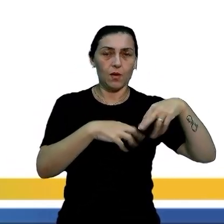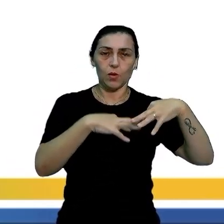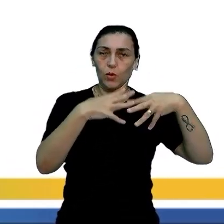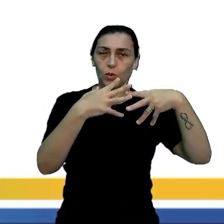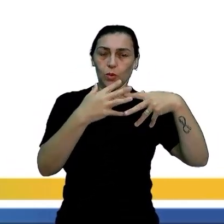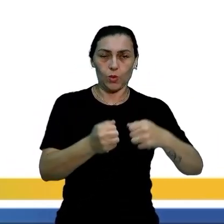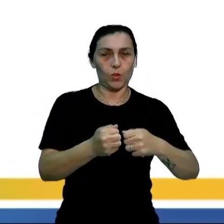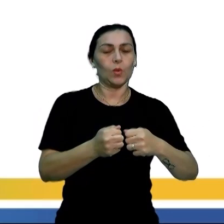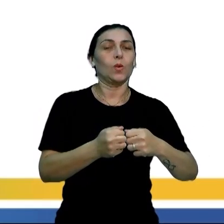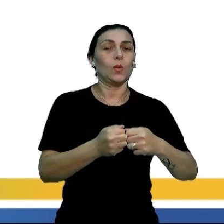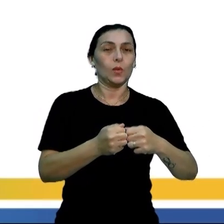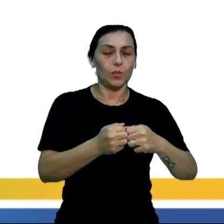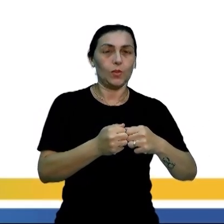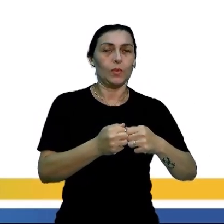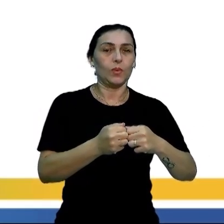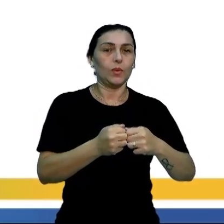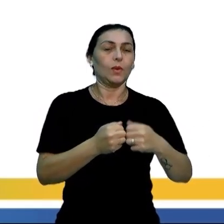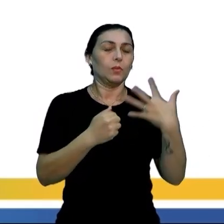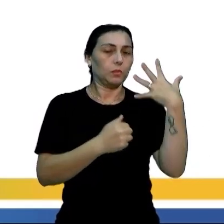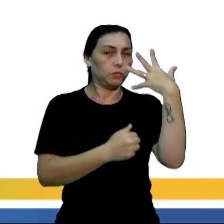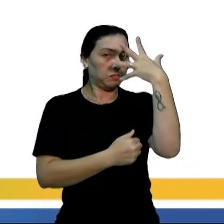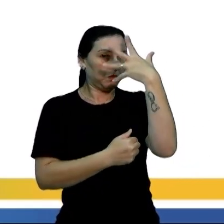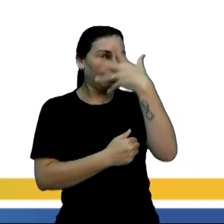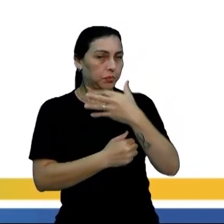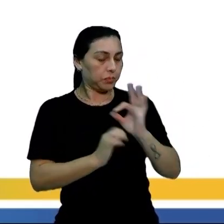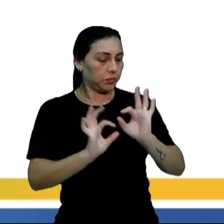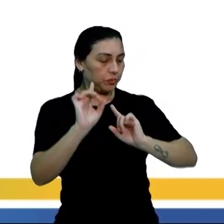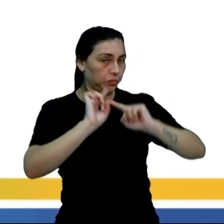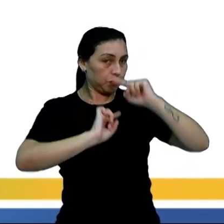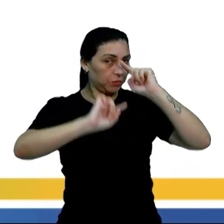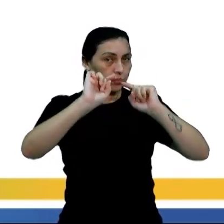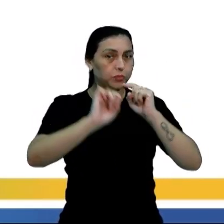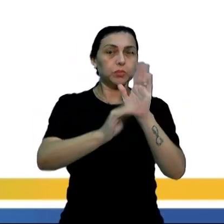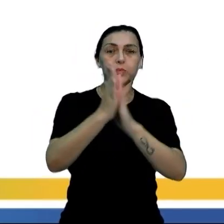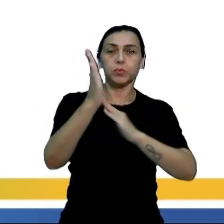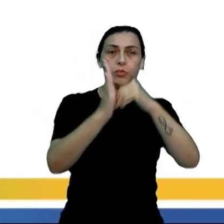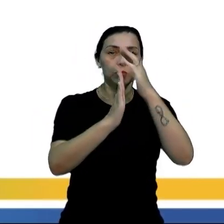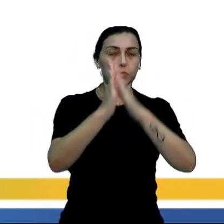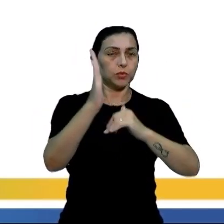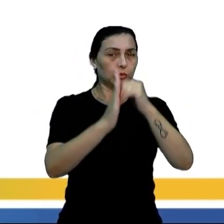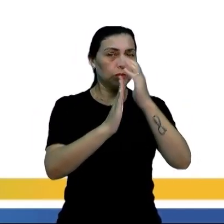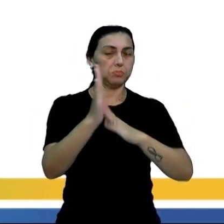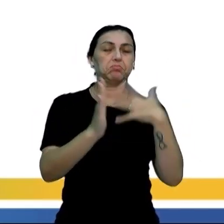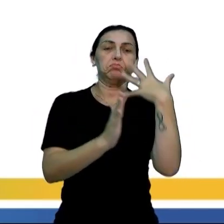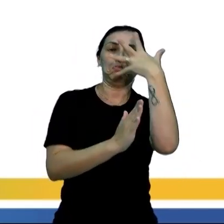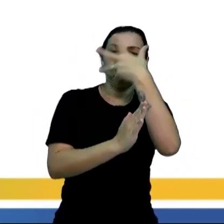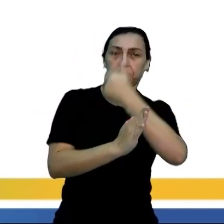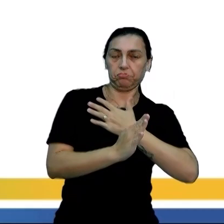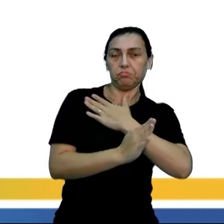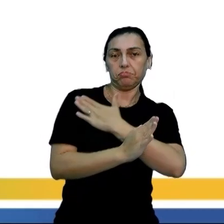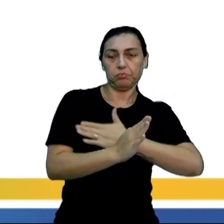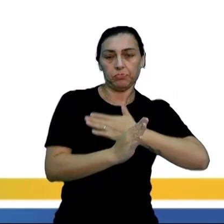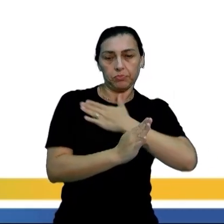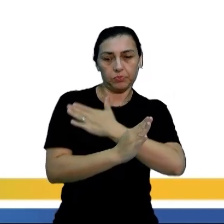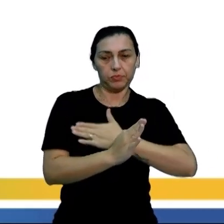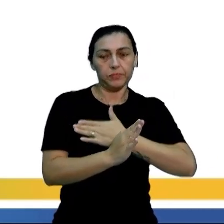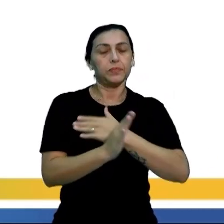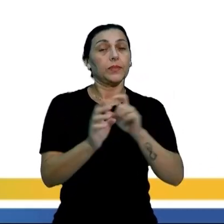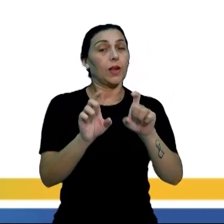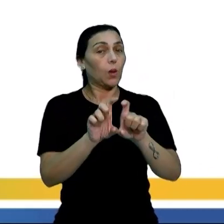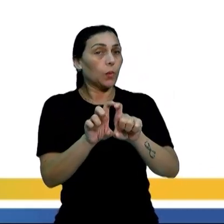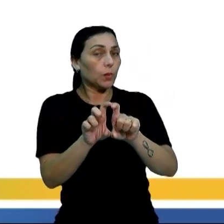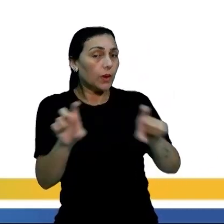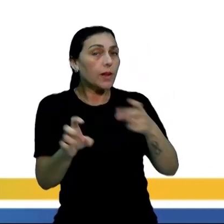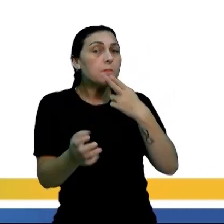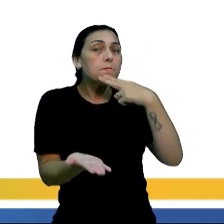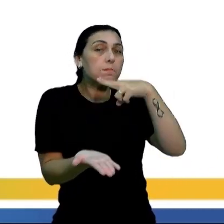bem dispostos, tão bem feitos e elegantes com suas tinturas, que muito agradavam. Então, esse aí é um fragmento